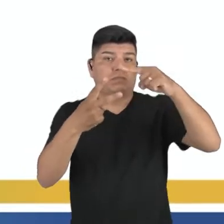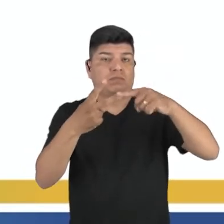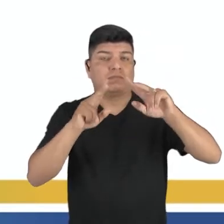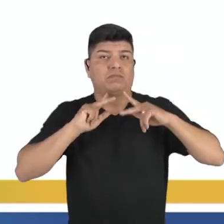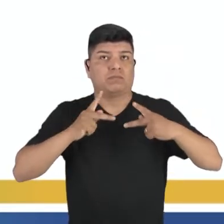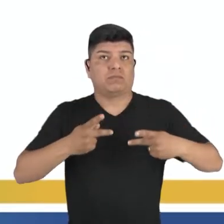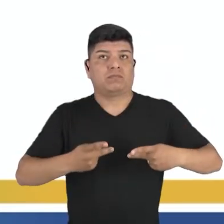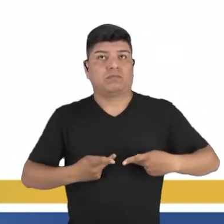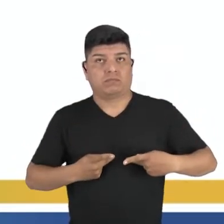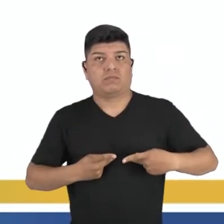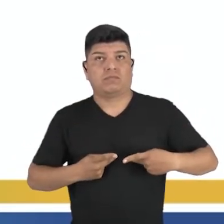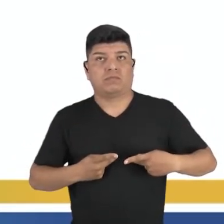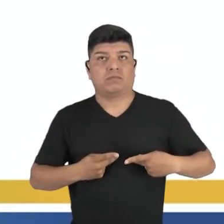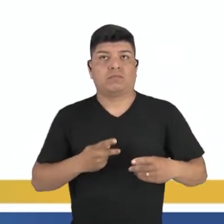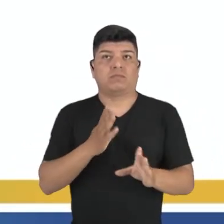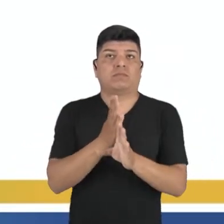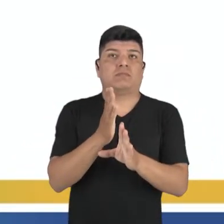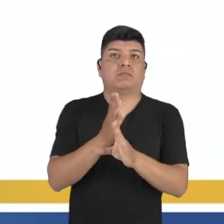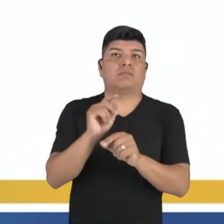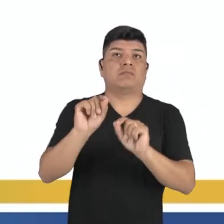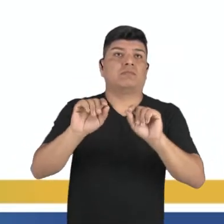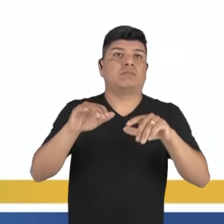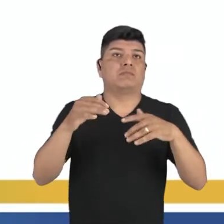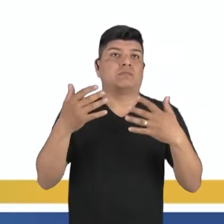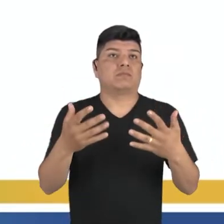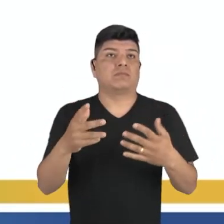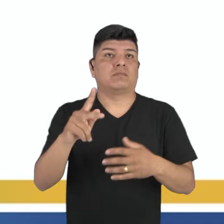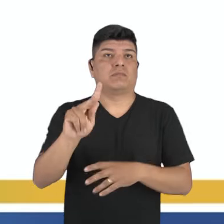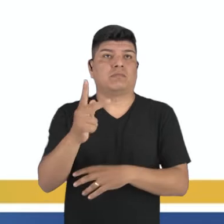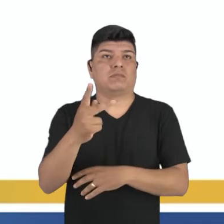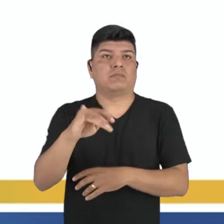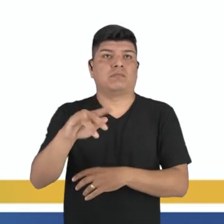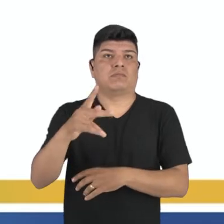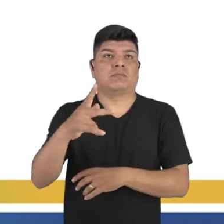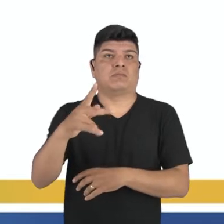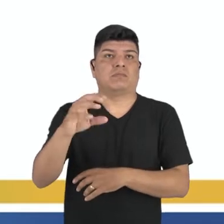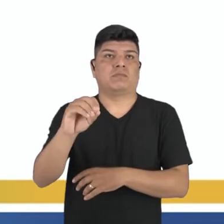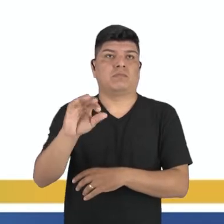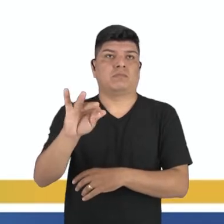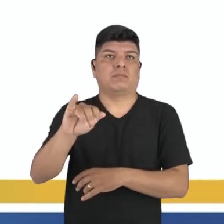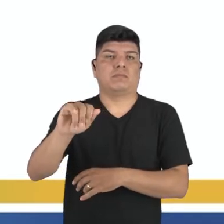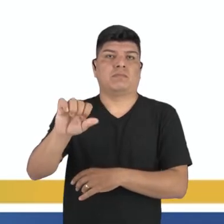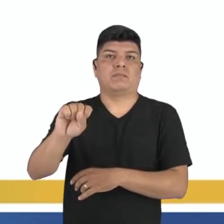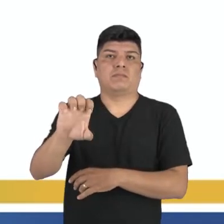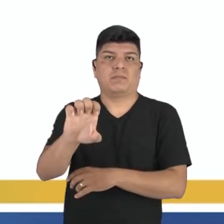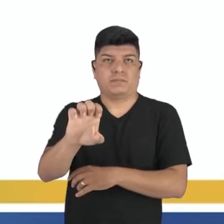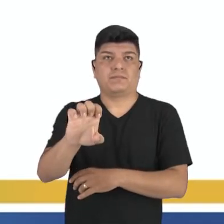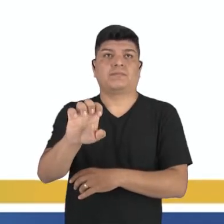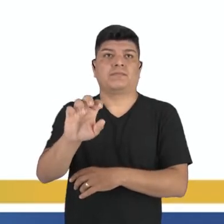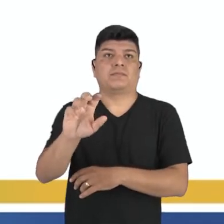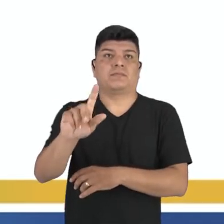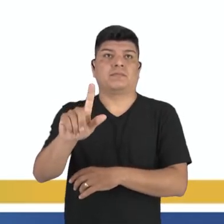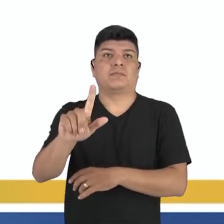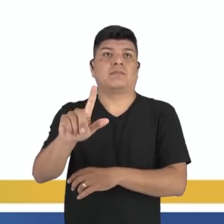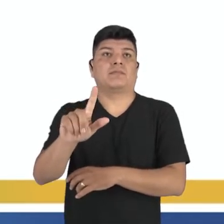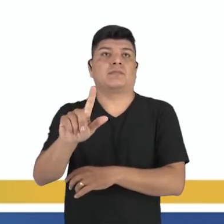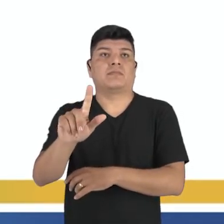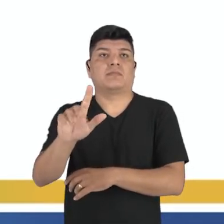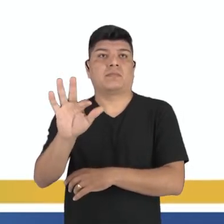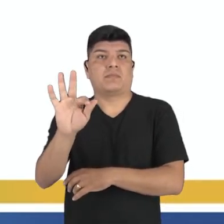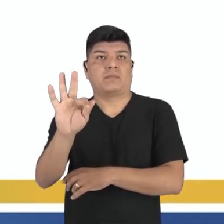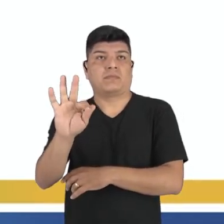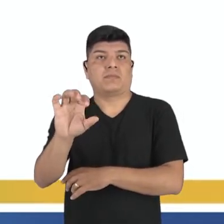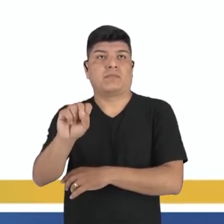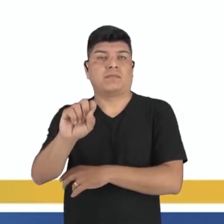pela adenohipófise, né? Que é o FSH e o LH. Esse FSH